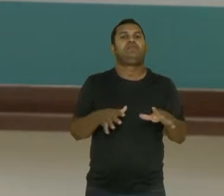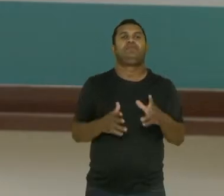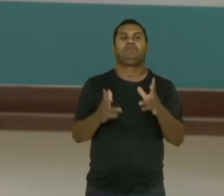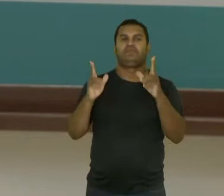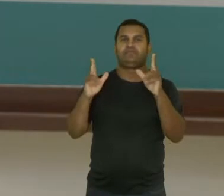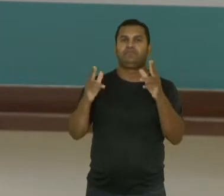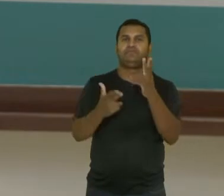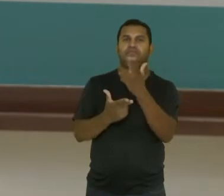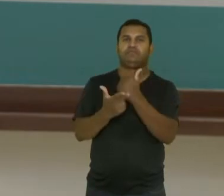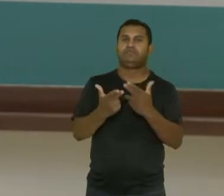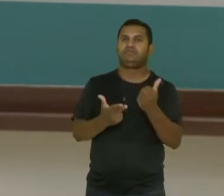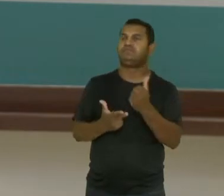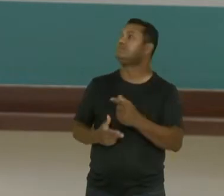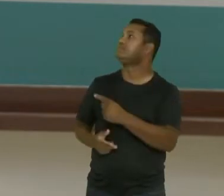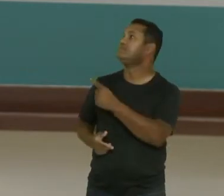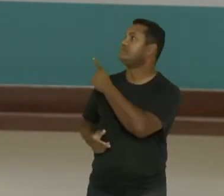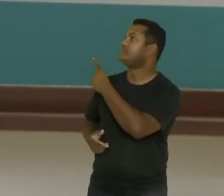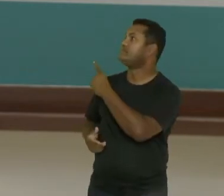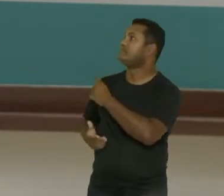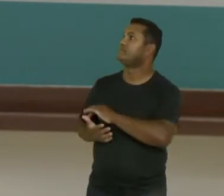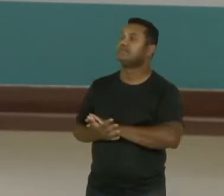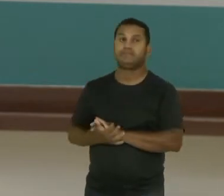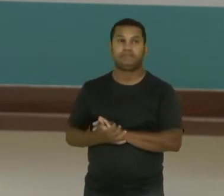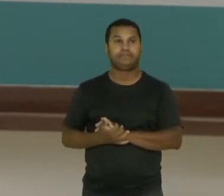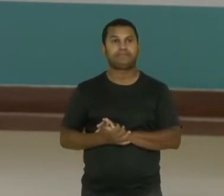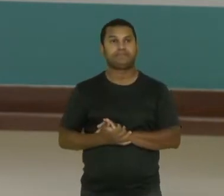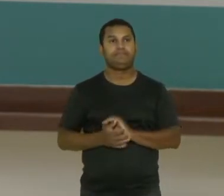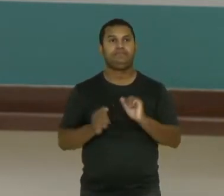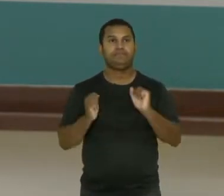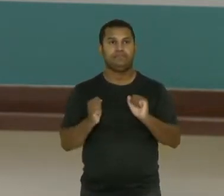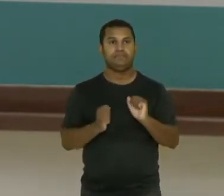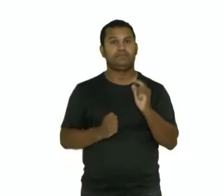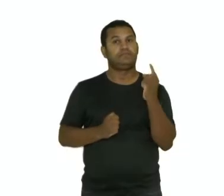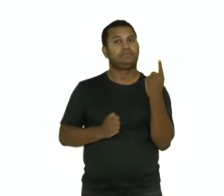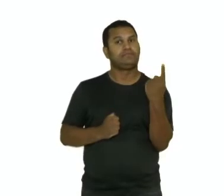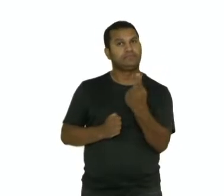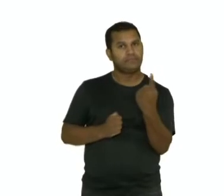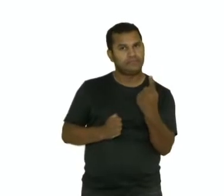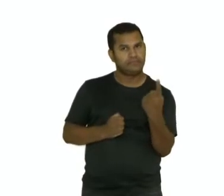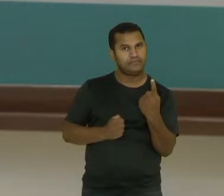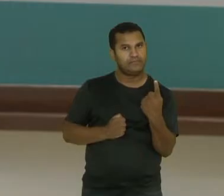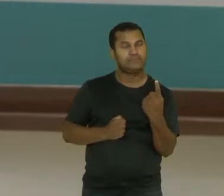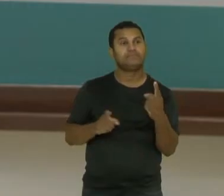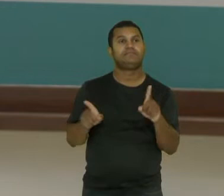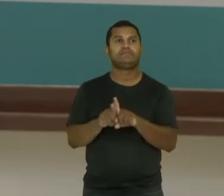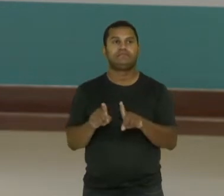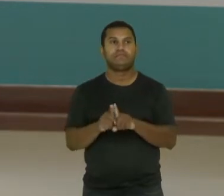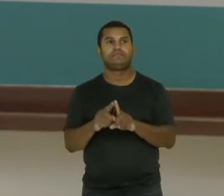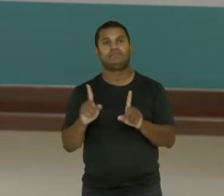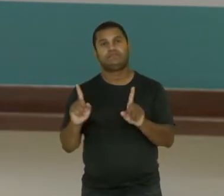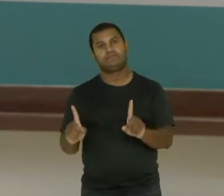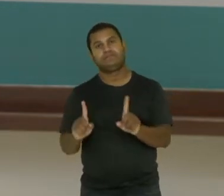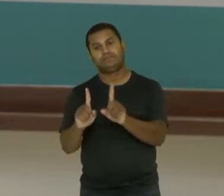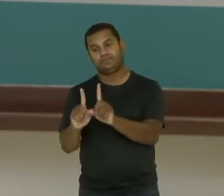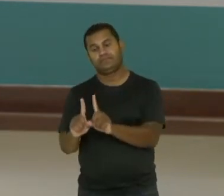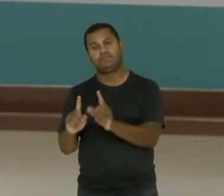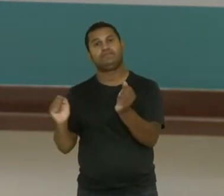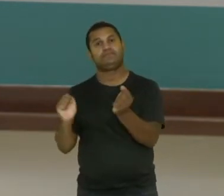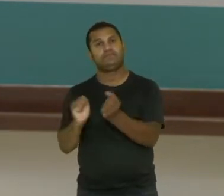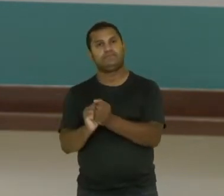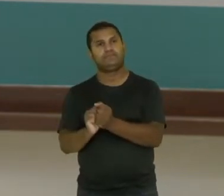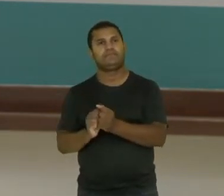forma solo, né, sem ser ela dançada em casais pela moça. E é uma música que nós conhecemos talvez da gravação